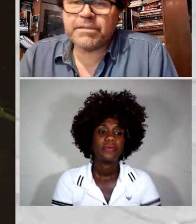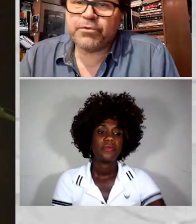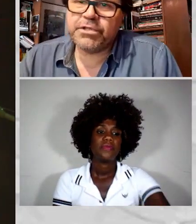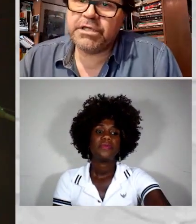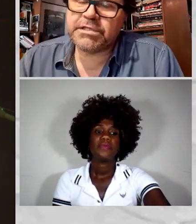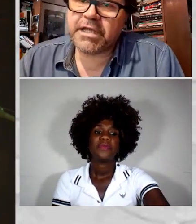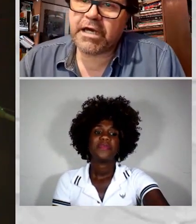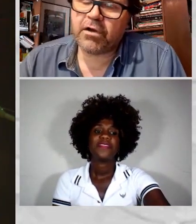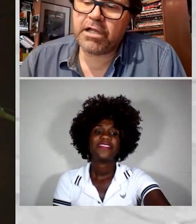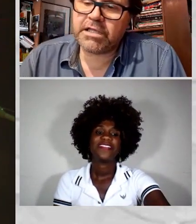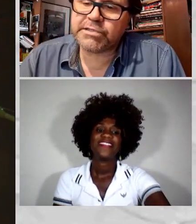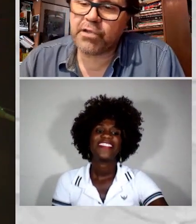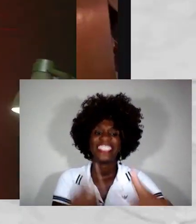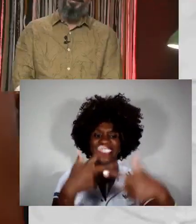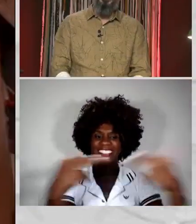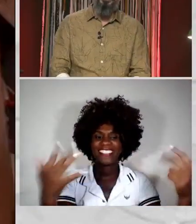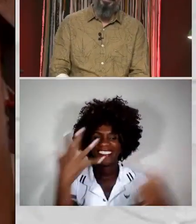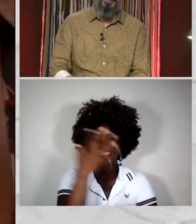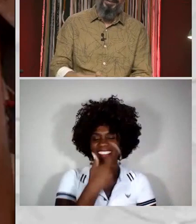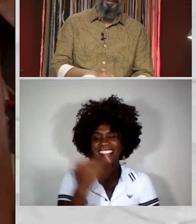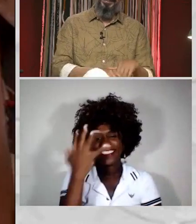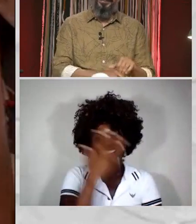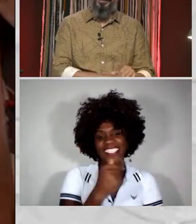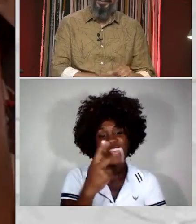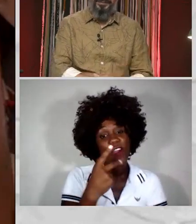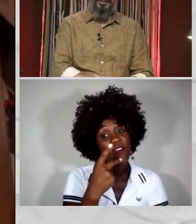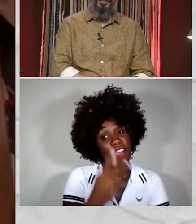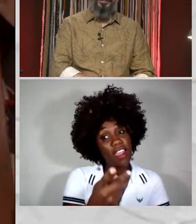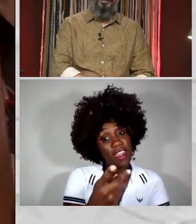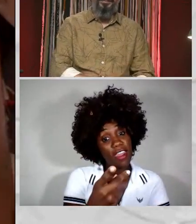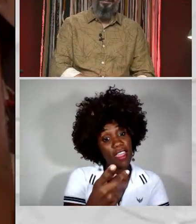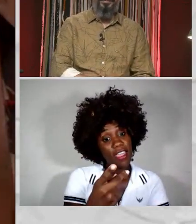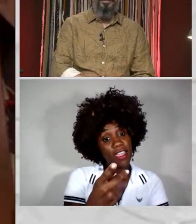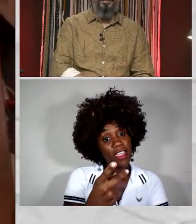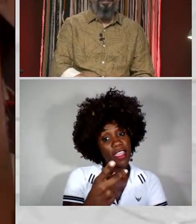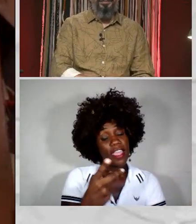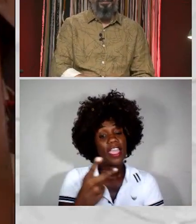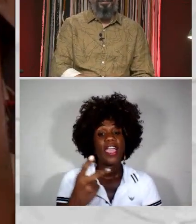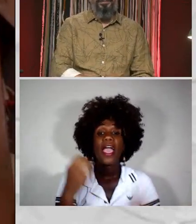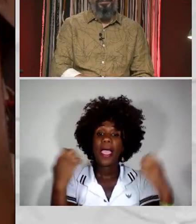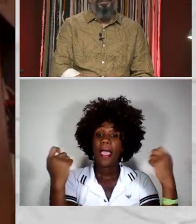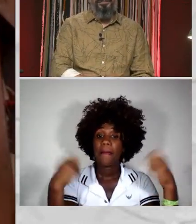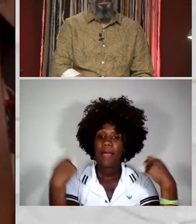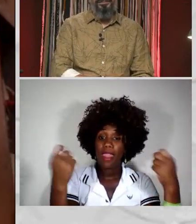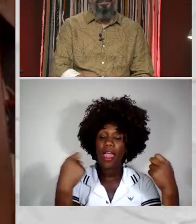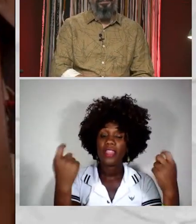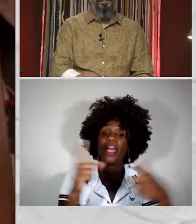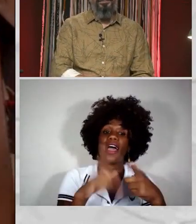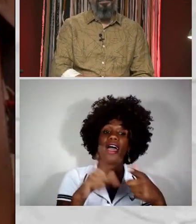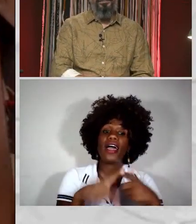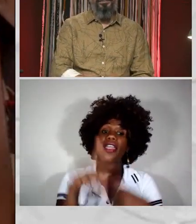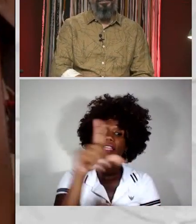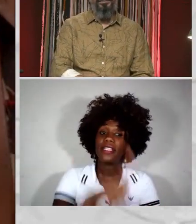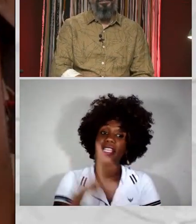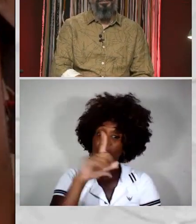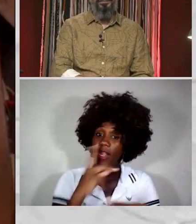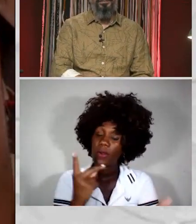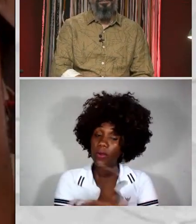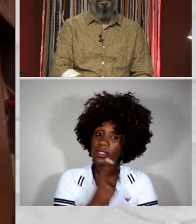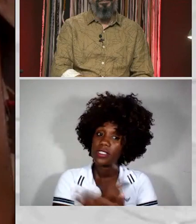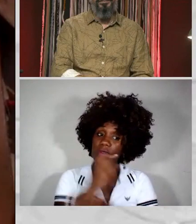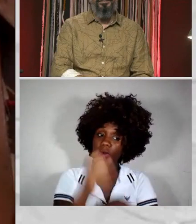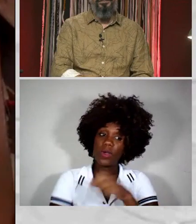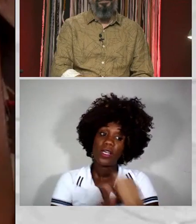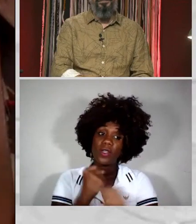Eita, coisa bonita! Olha só, como eu te falei, a Balada Literária aconteceu no ano passado, e uma das grandes felicidades,